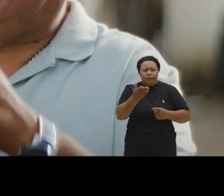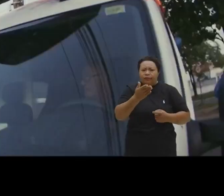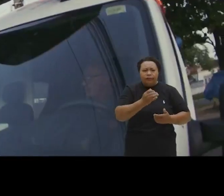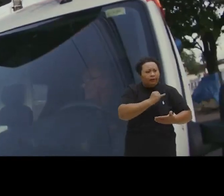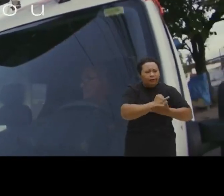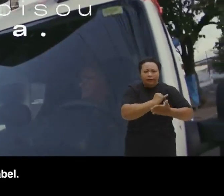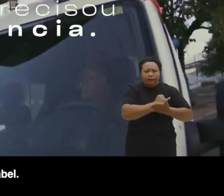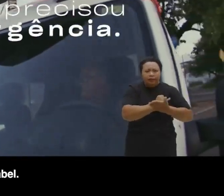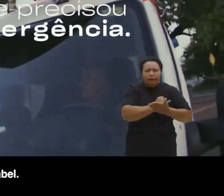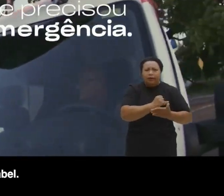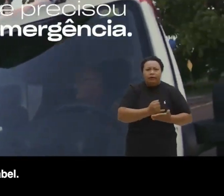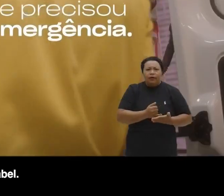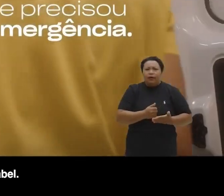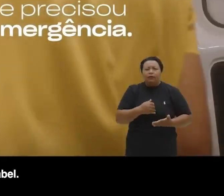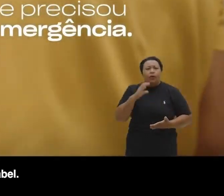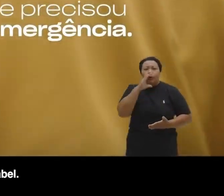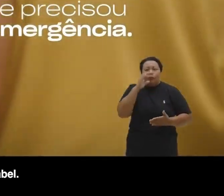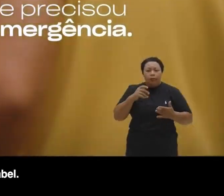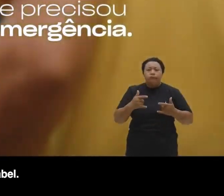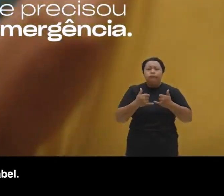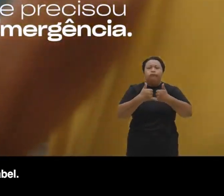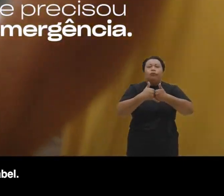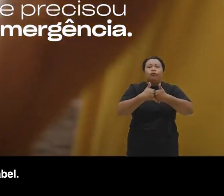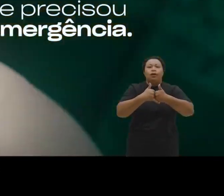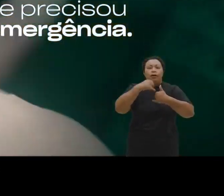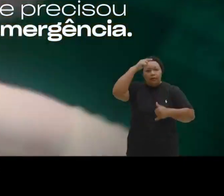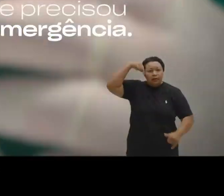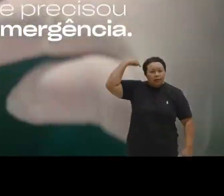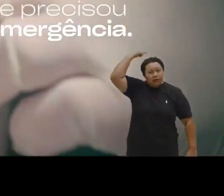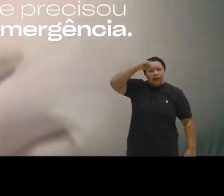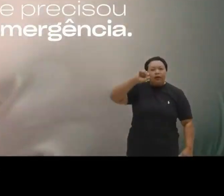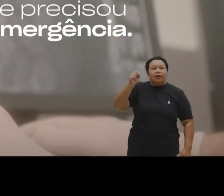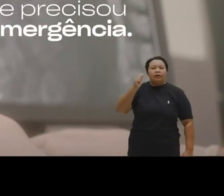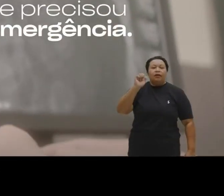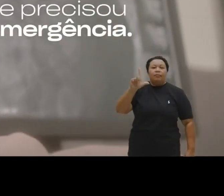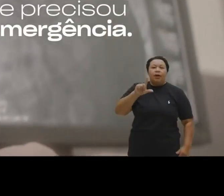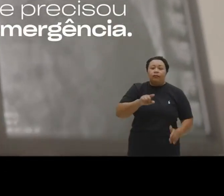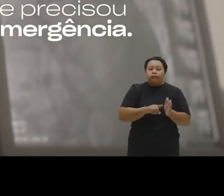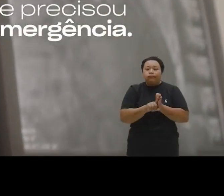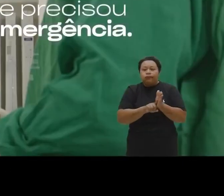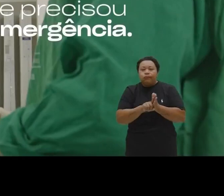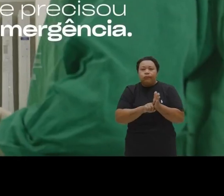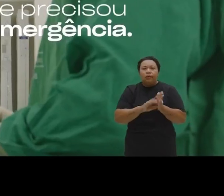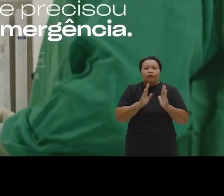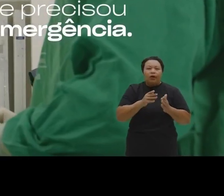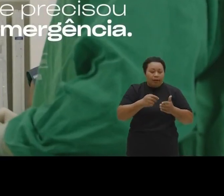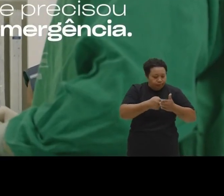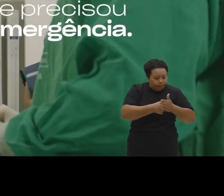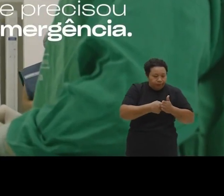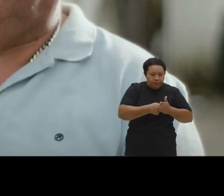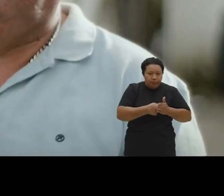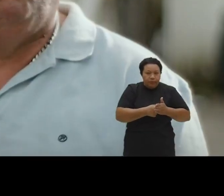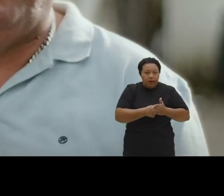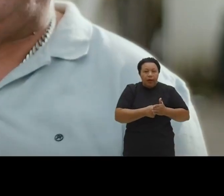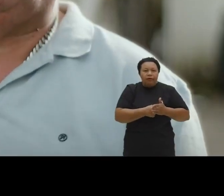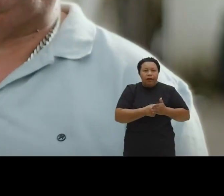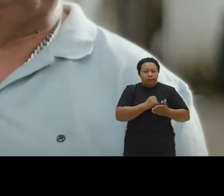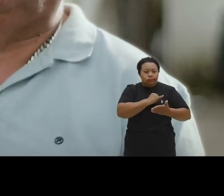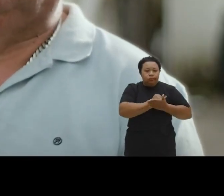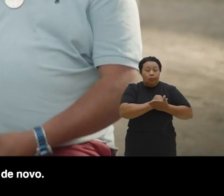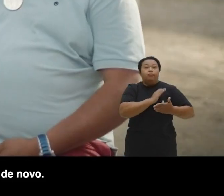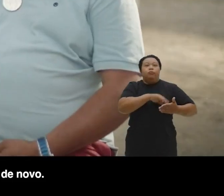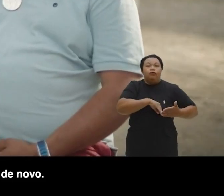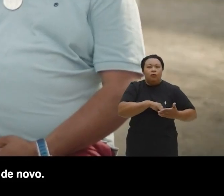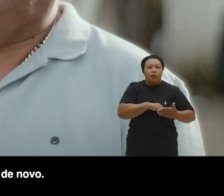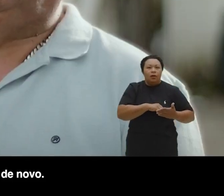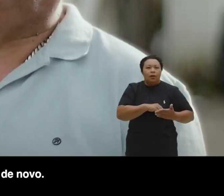disse que está infartado. Da UPA ligaram para o Hospital Santa Isabel. Tem que fazer o cateterismo. Foi feito um procedimento e eu tive duas paradas